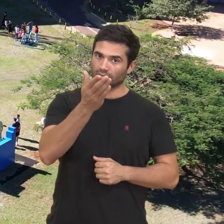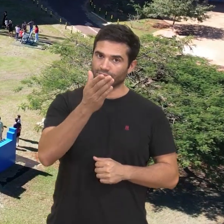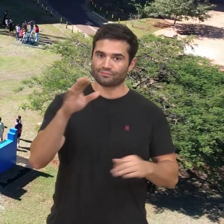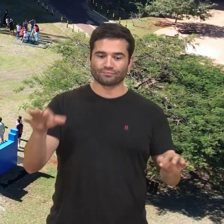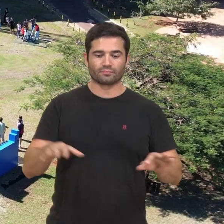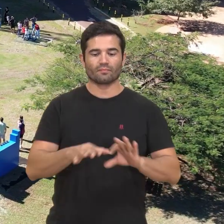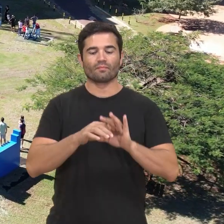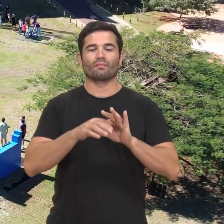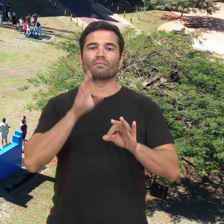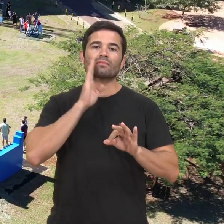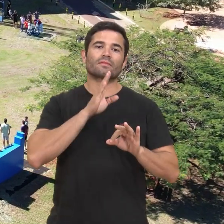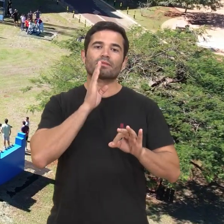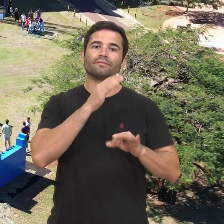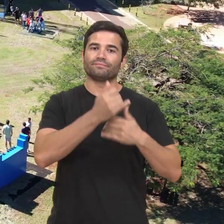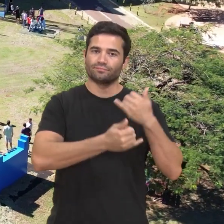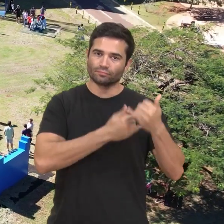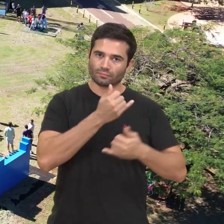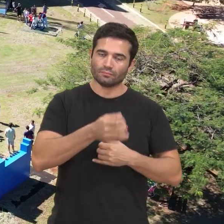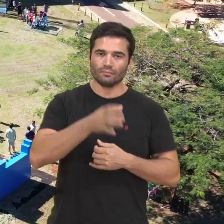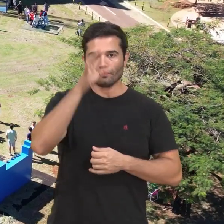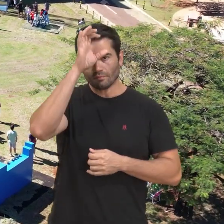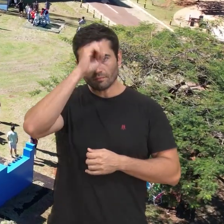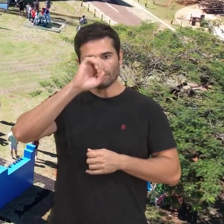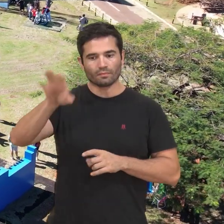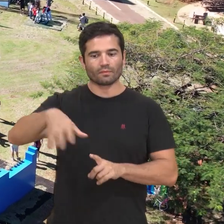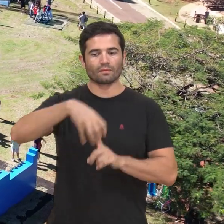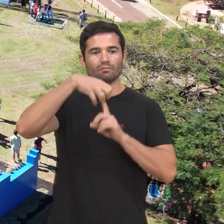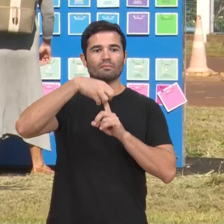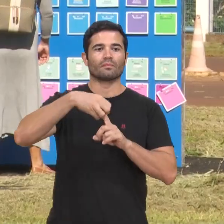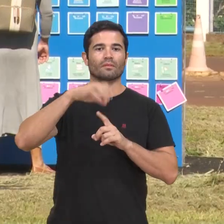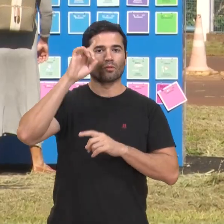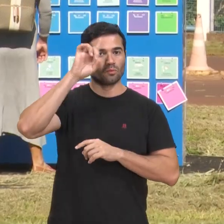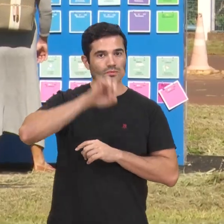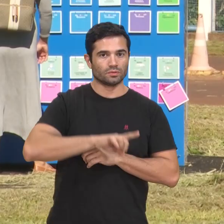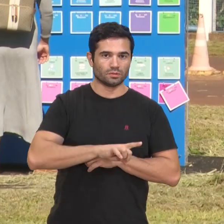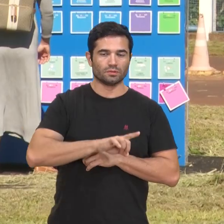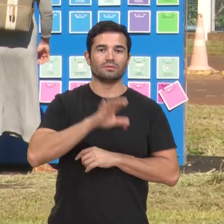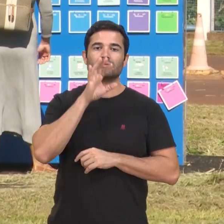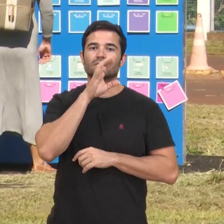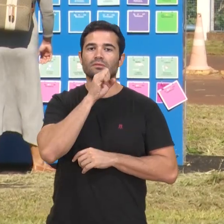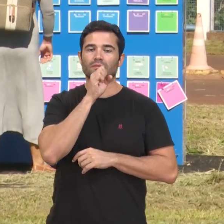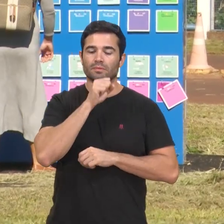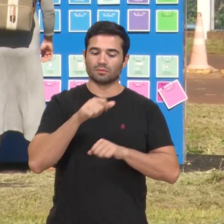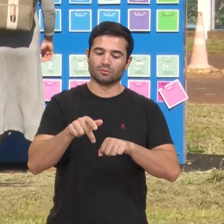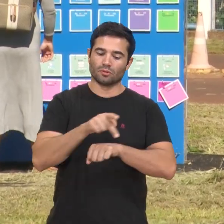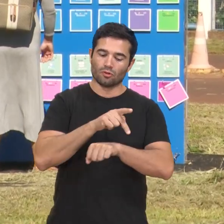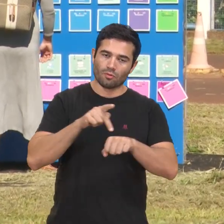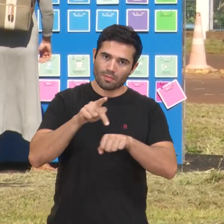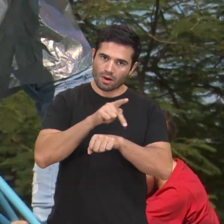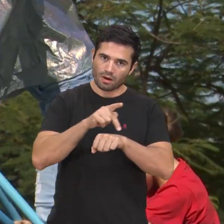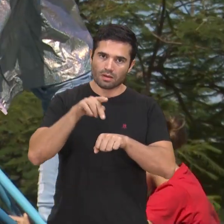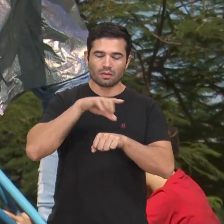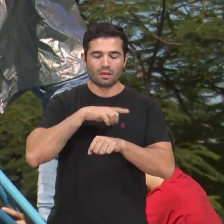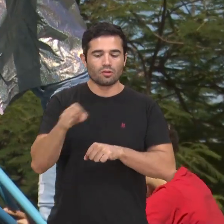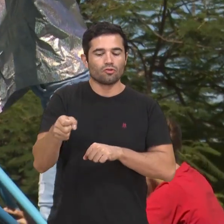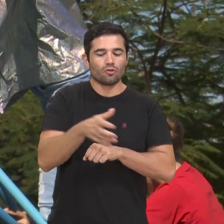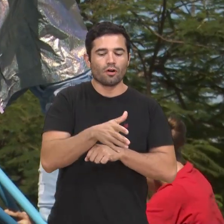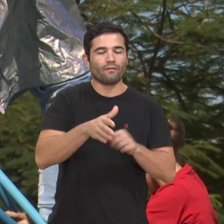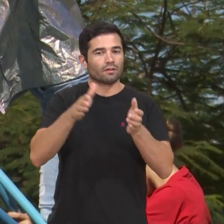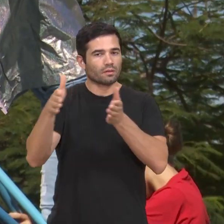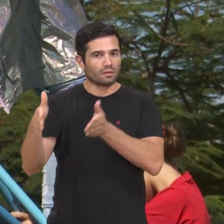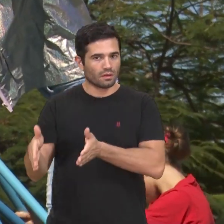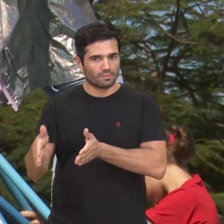Que tal unir diversão e conhecimento em um único dia? O Sábado no Parque está com nova temporada e tem